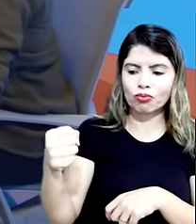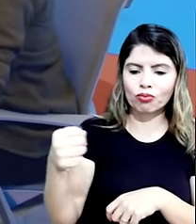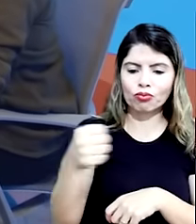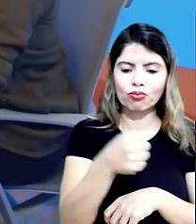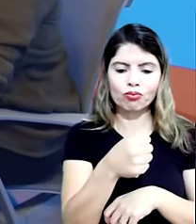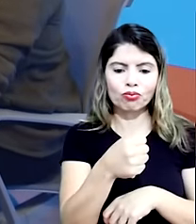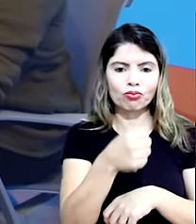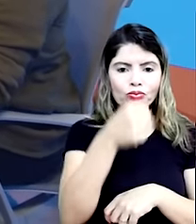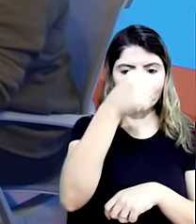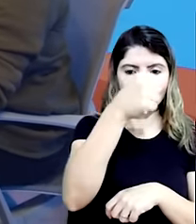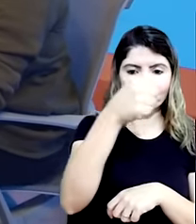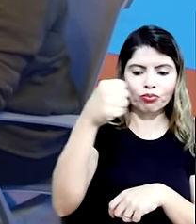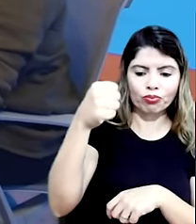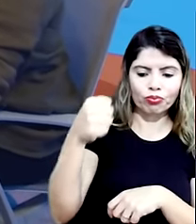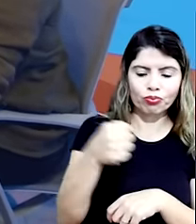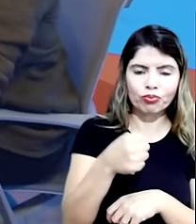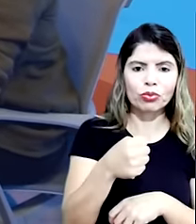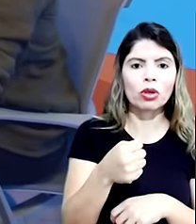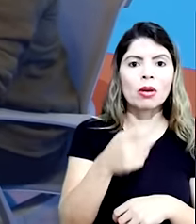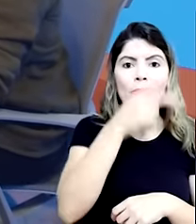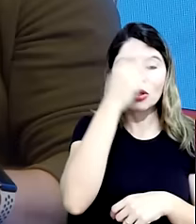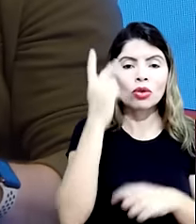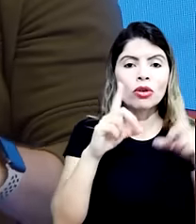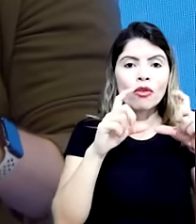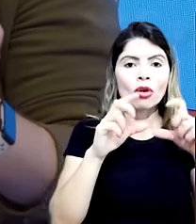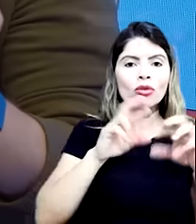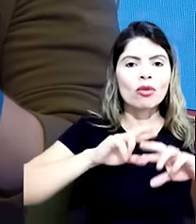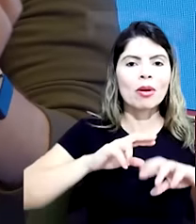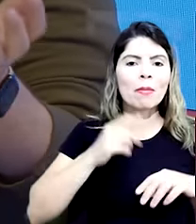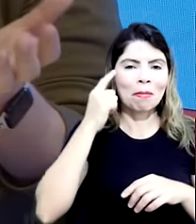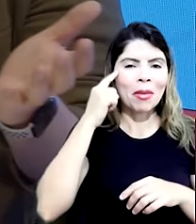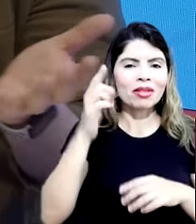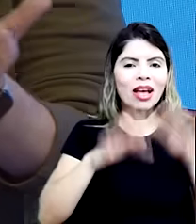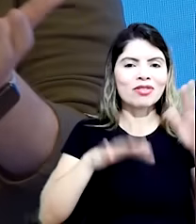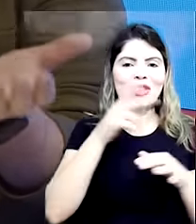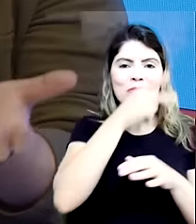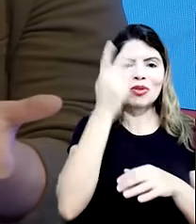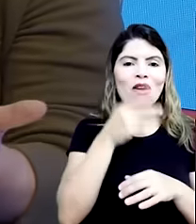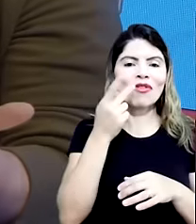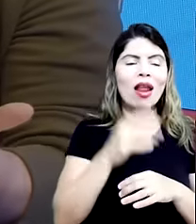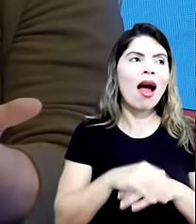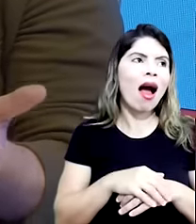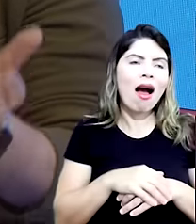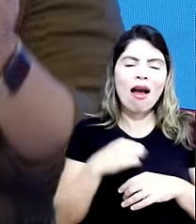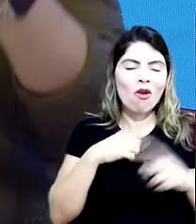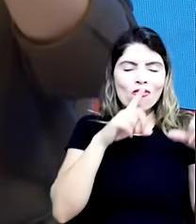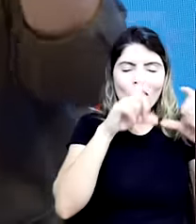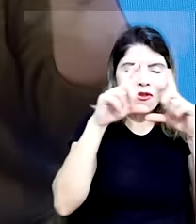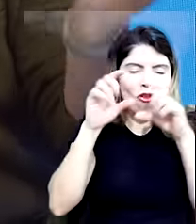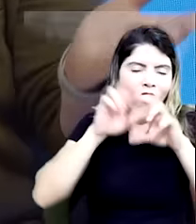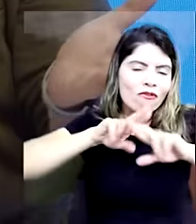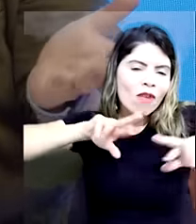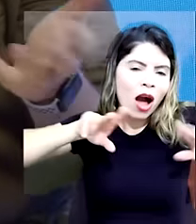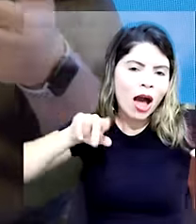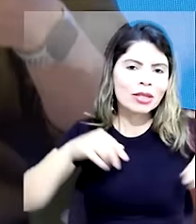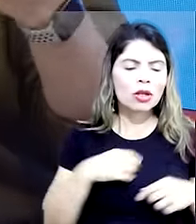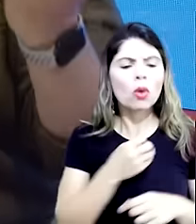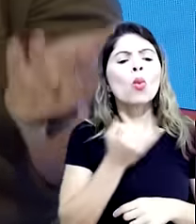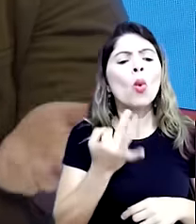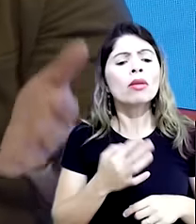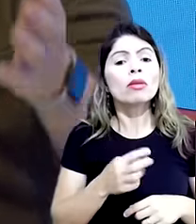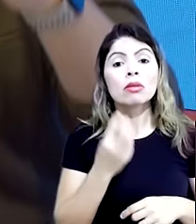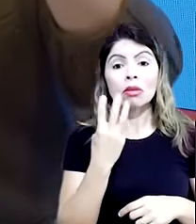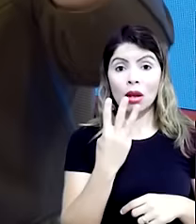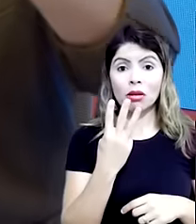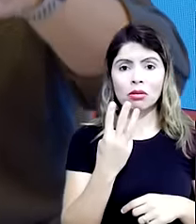pessoal às vezes vai tirar foto fala ah tirei várias quantas três gente não é filme de 12 poses eu sei que muita gente que tá assistindo Vai fala filme de